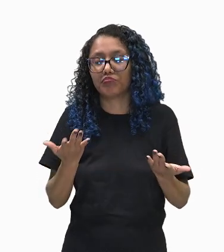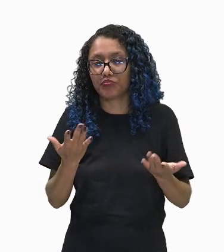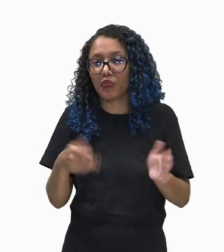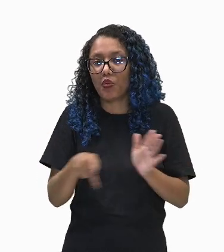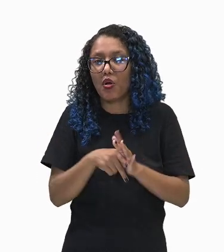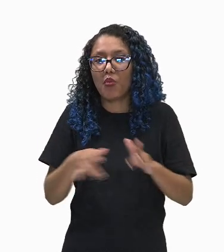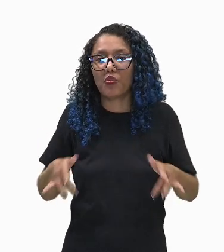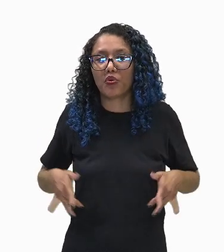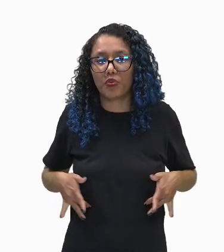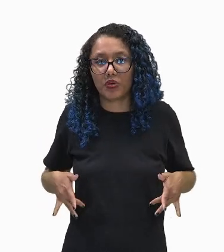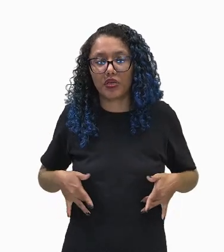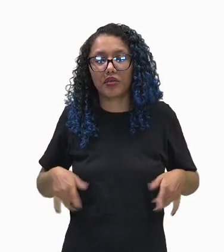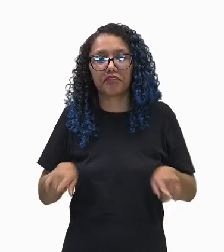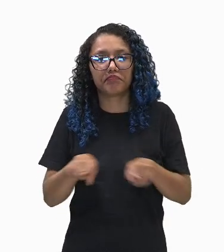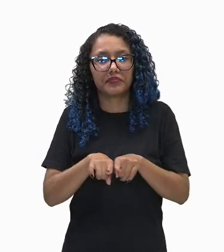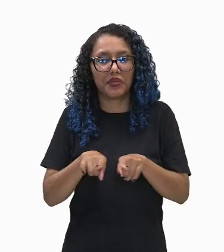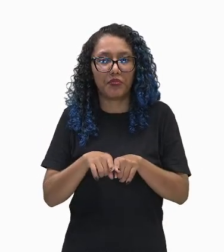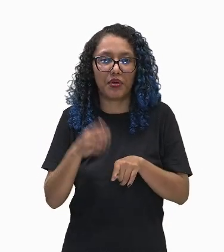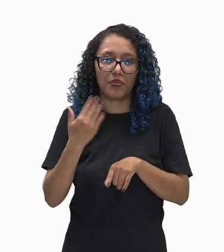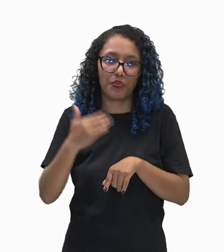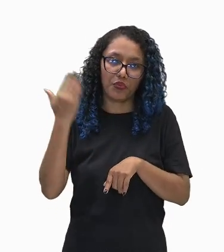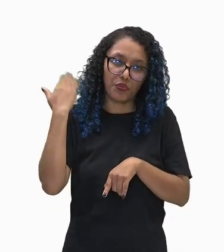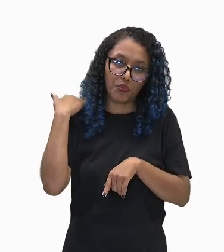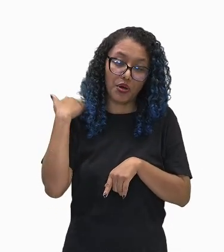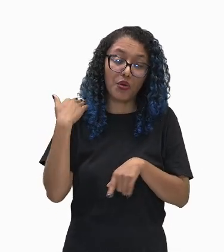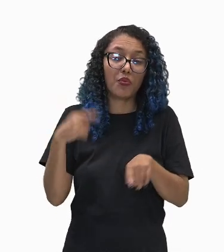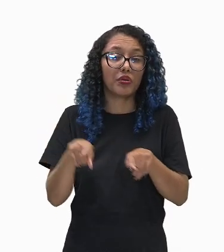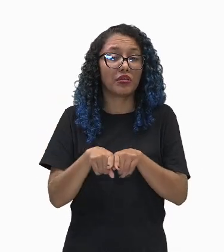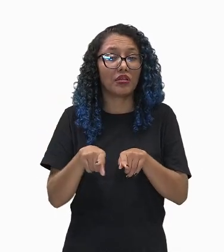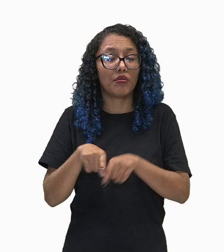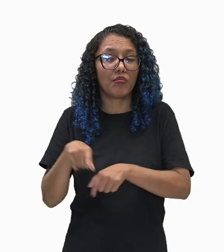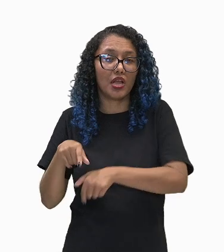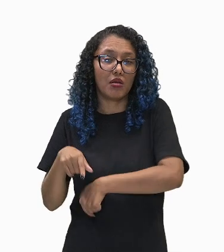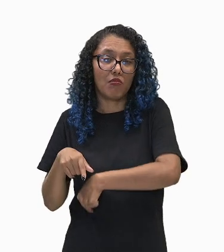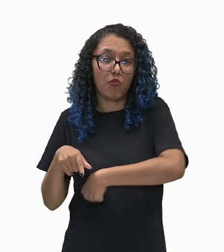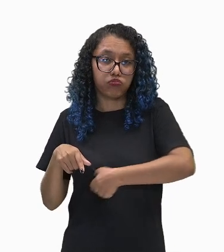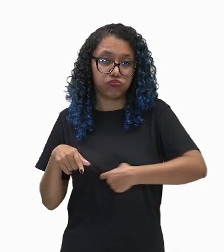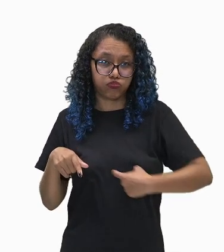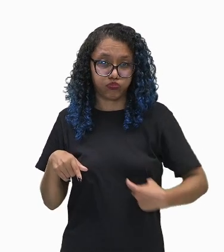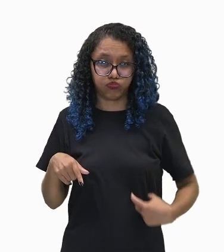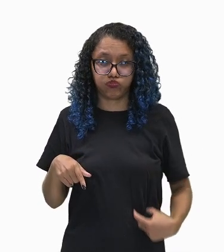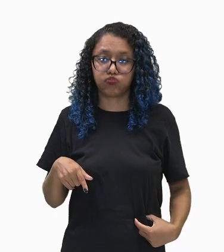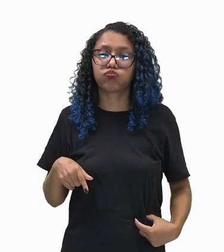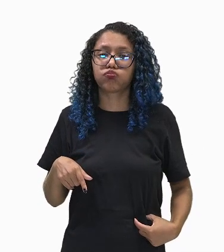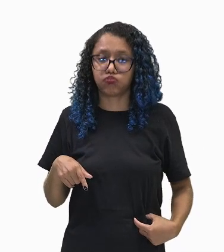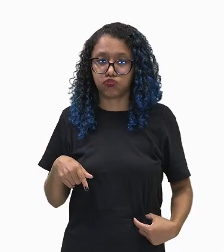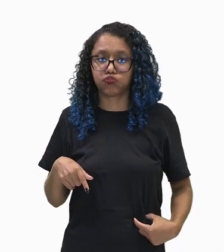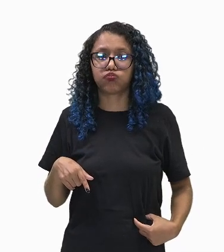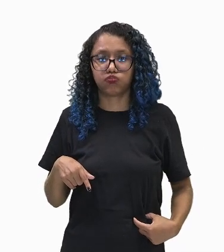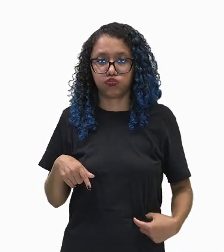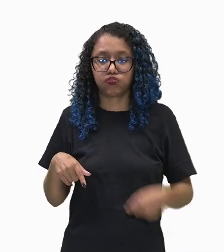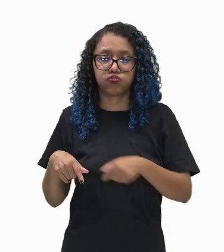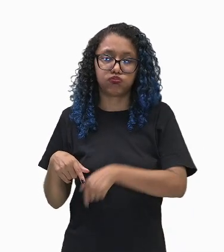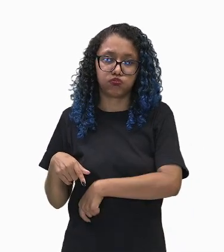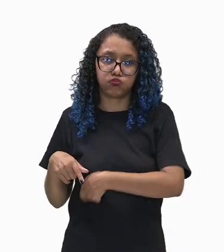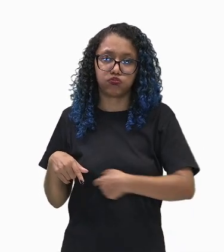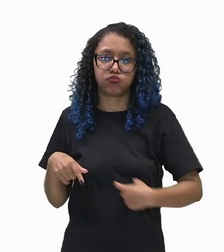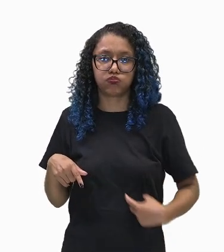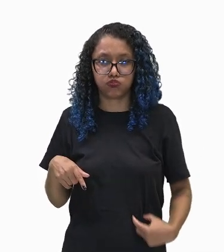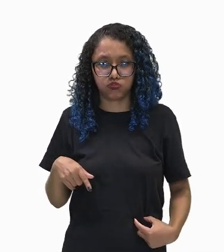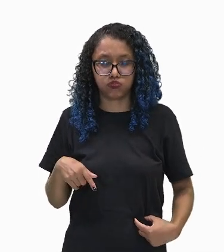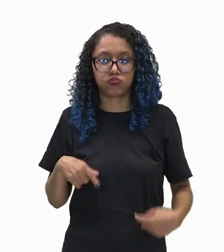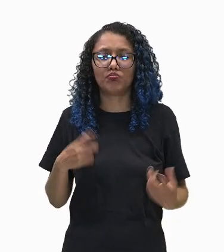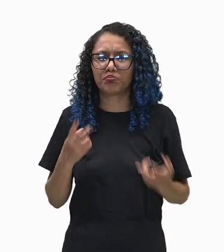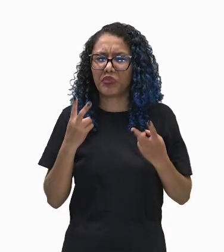doenças pulmonares e também doenças do intestino grosso. Olha só a importância de se